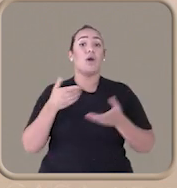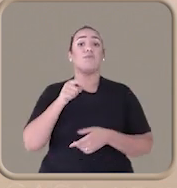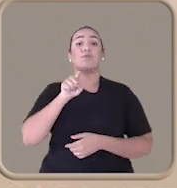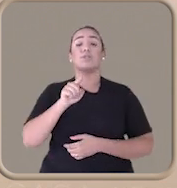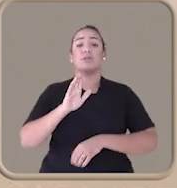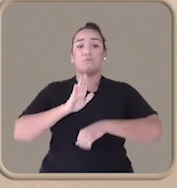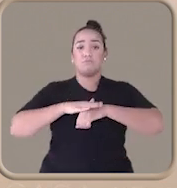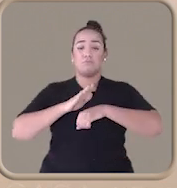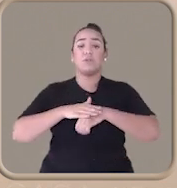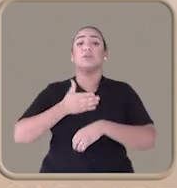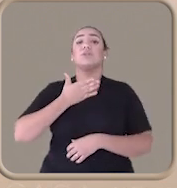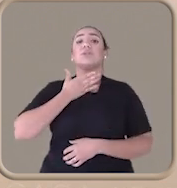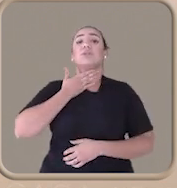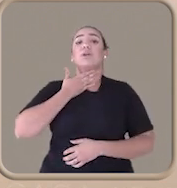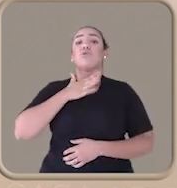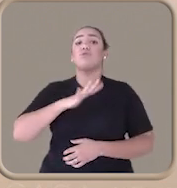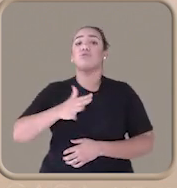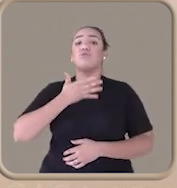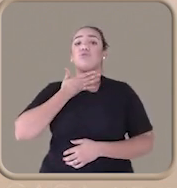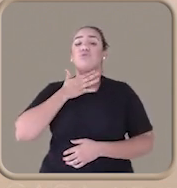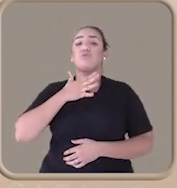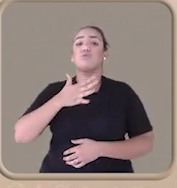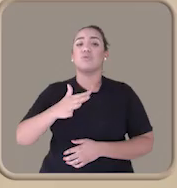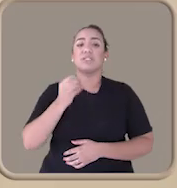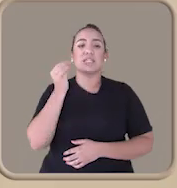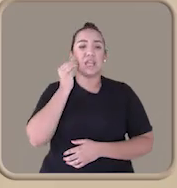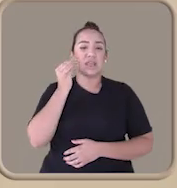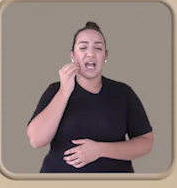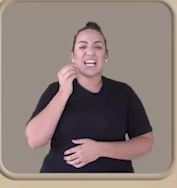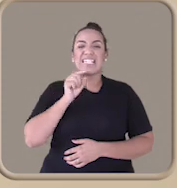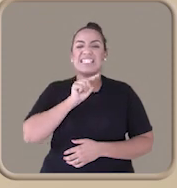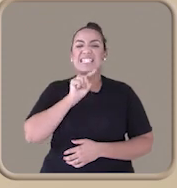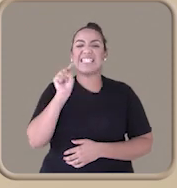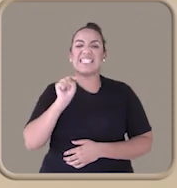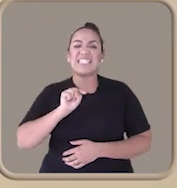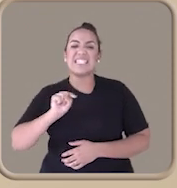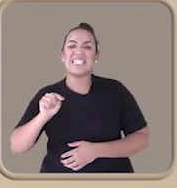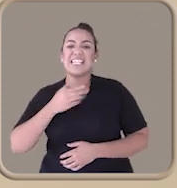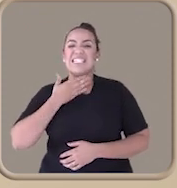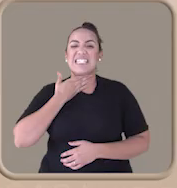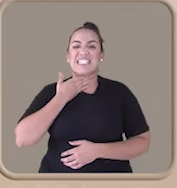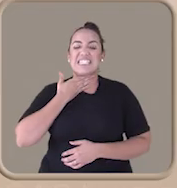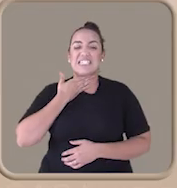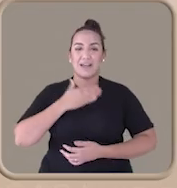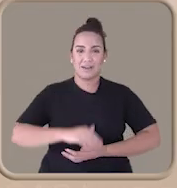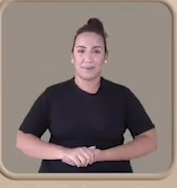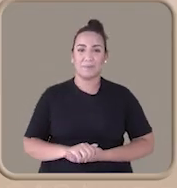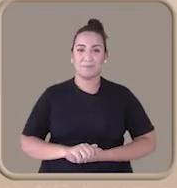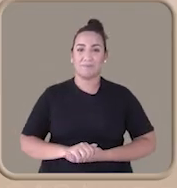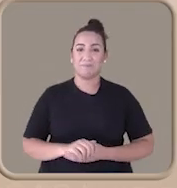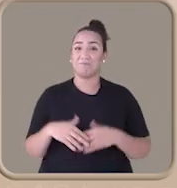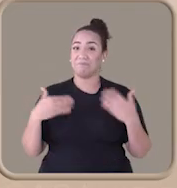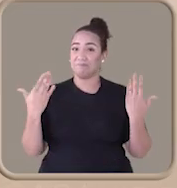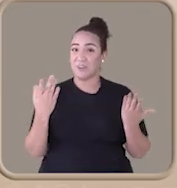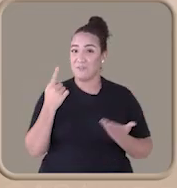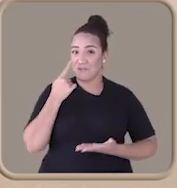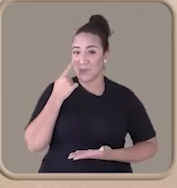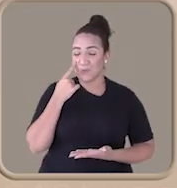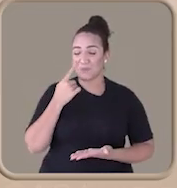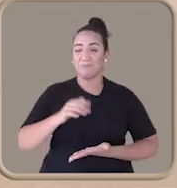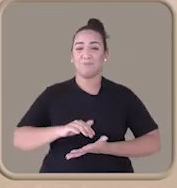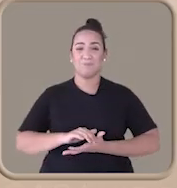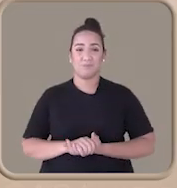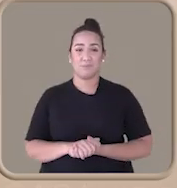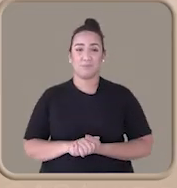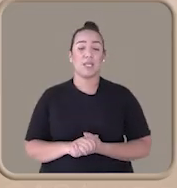rosto e sinta a vibração quando pronunciamos z. Viu só? Logo em